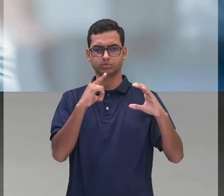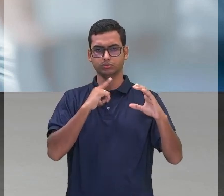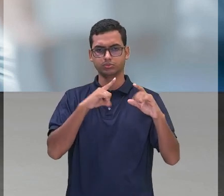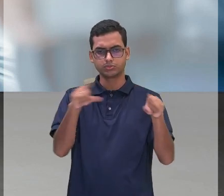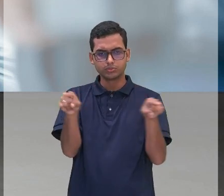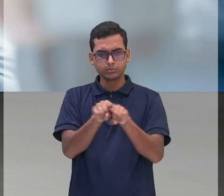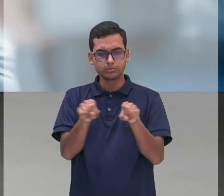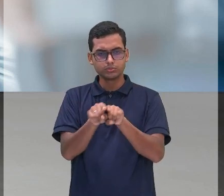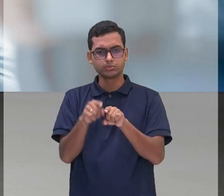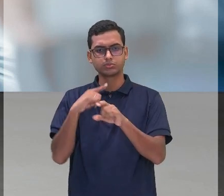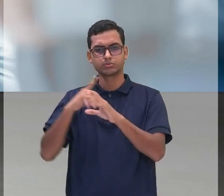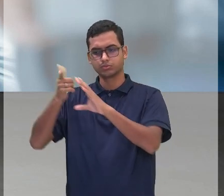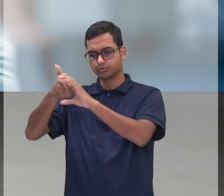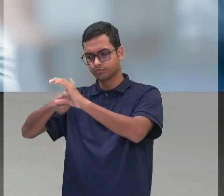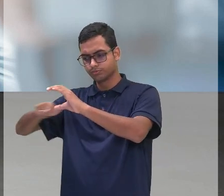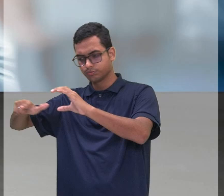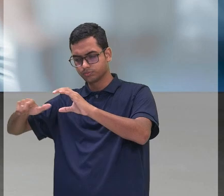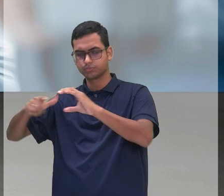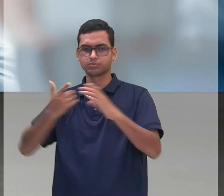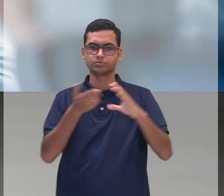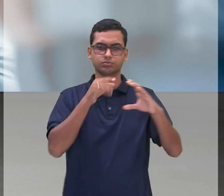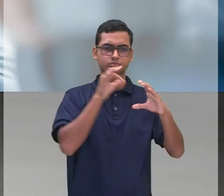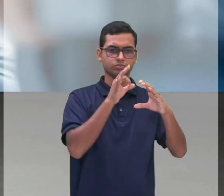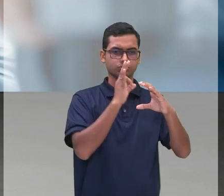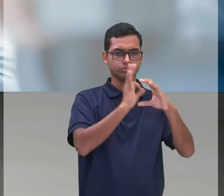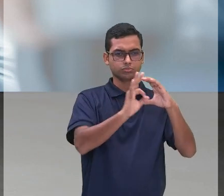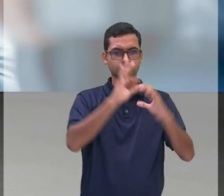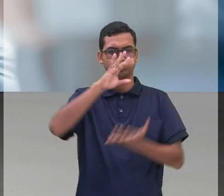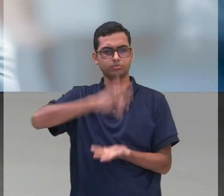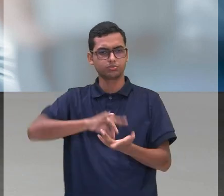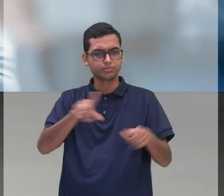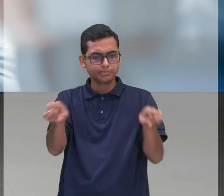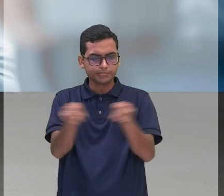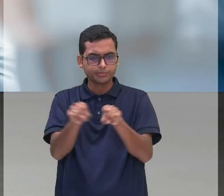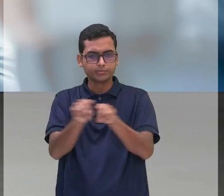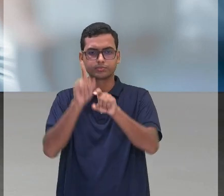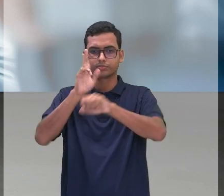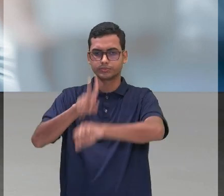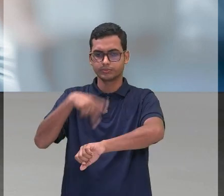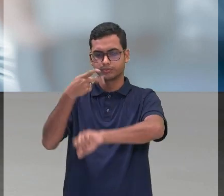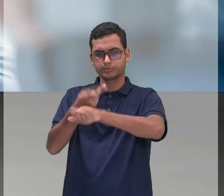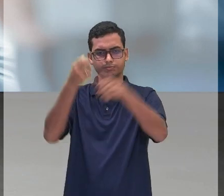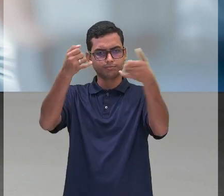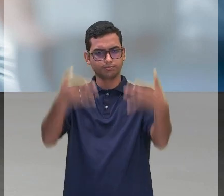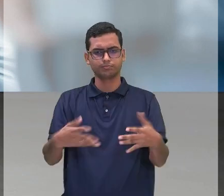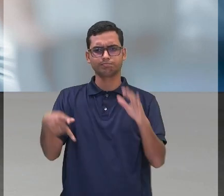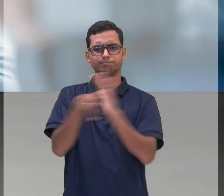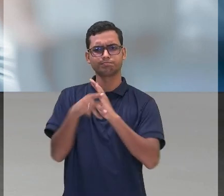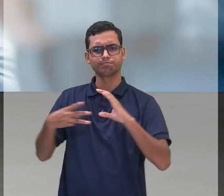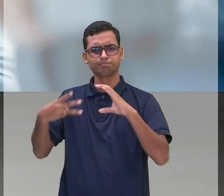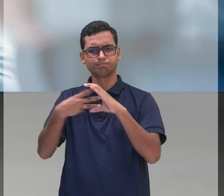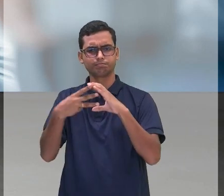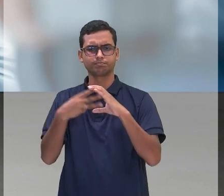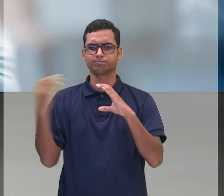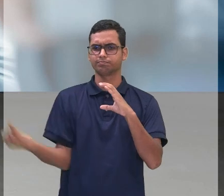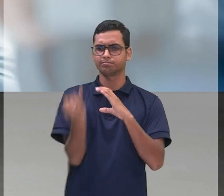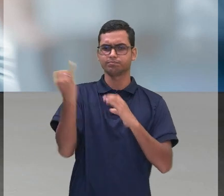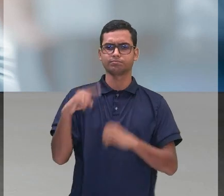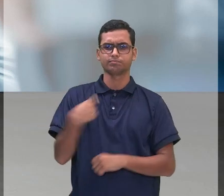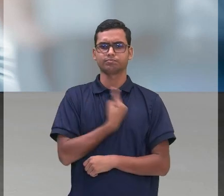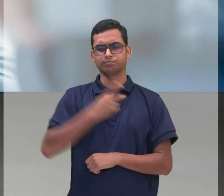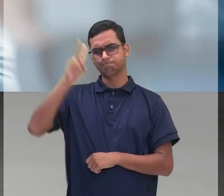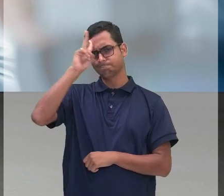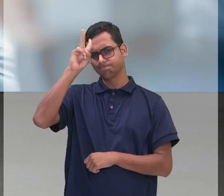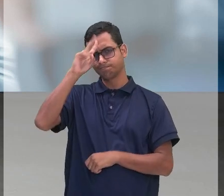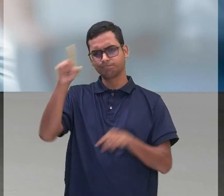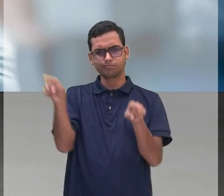célula animal e a célula vegetal. E aí, quando nós falamos das células, é importante a gente lembrar também que ela